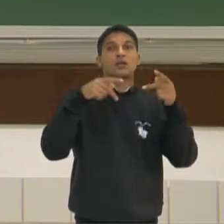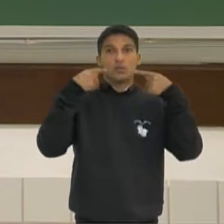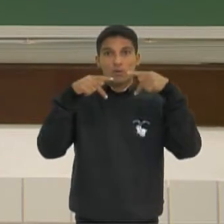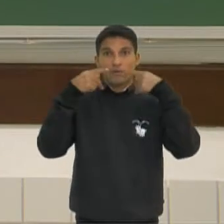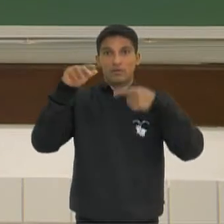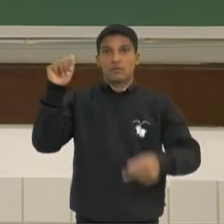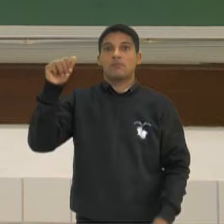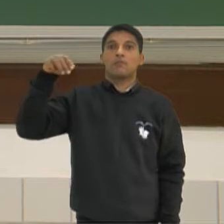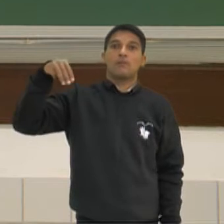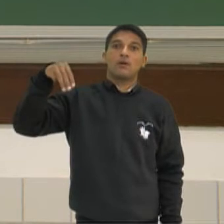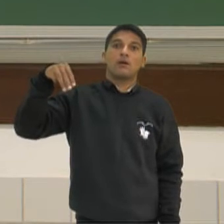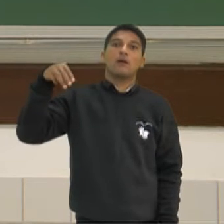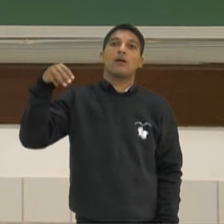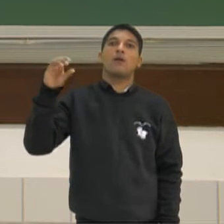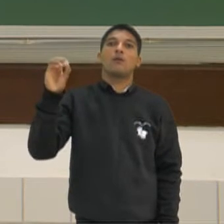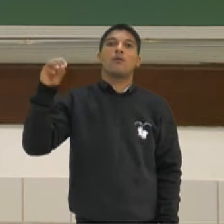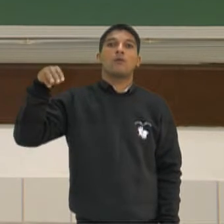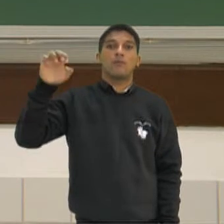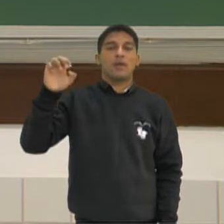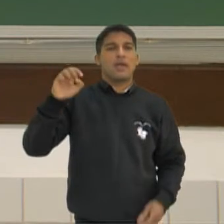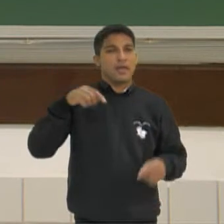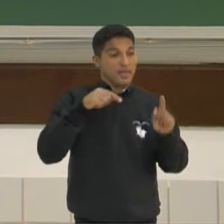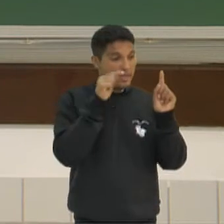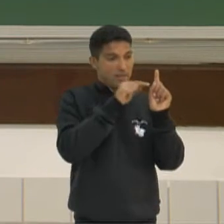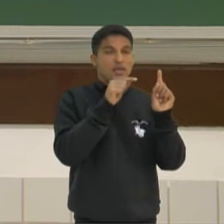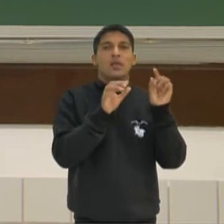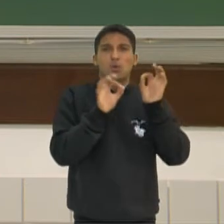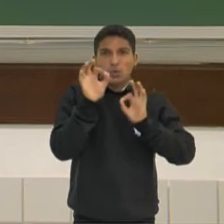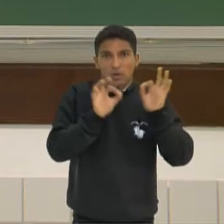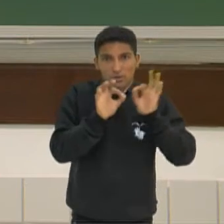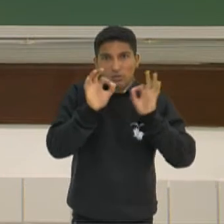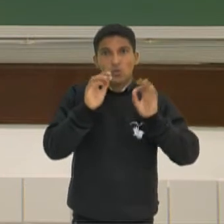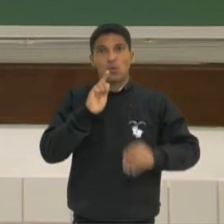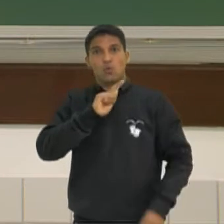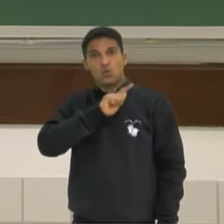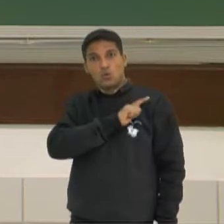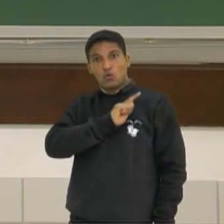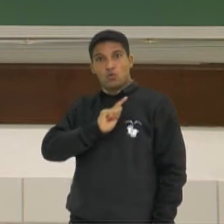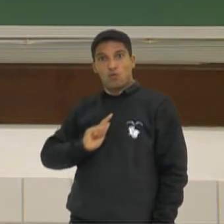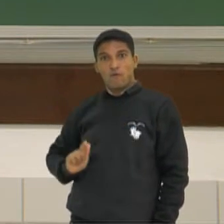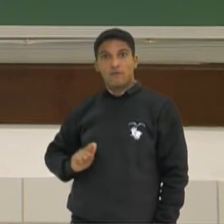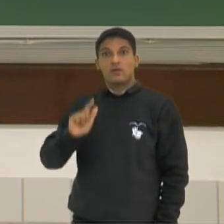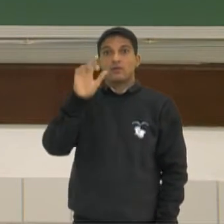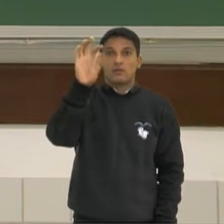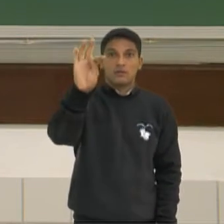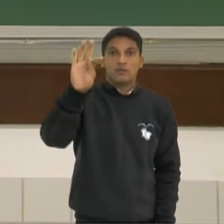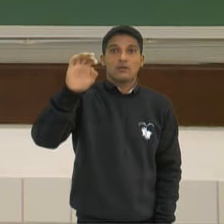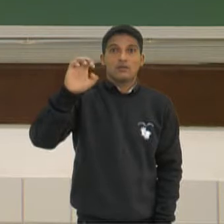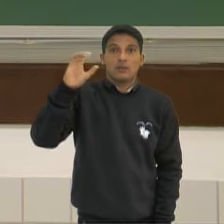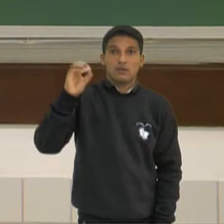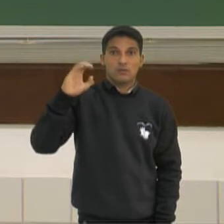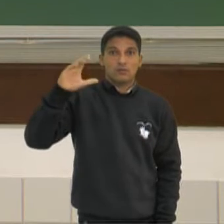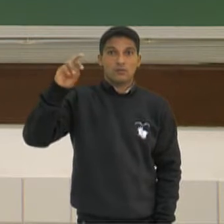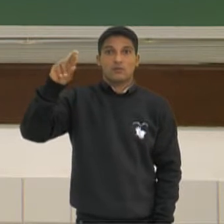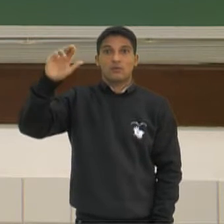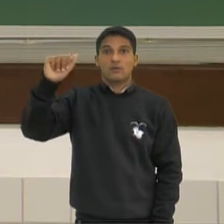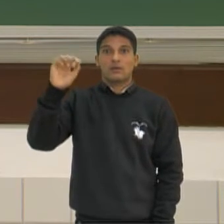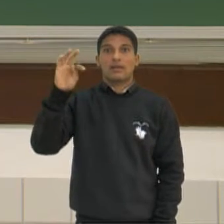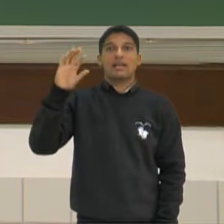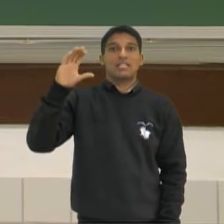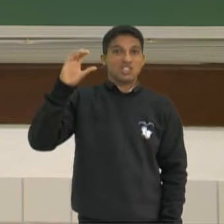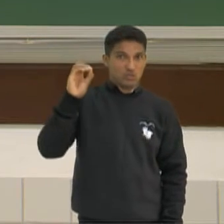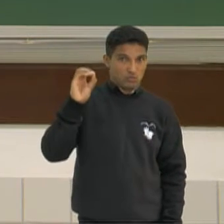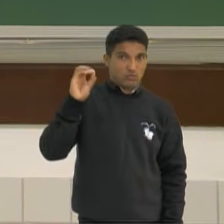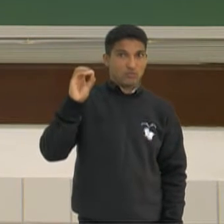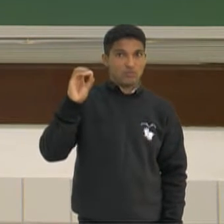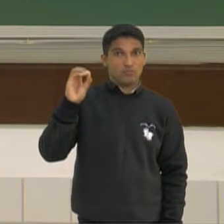organizando um governo teocrático, um governo teocrático islâmico, e ele vai fazer o jihad, que é a ideia de um esforço.